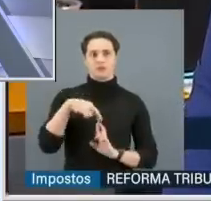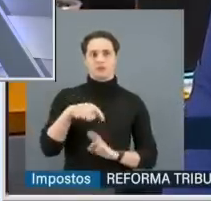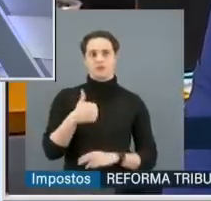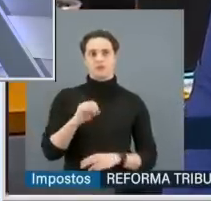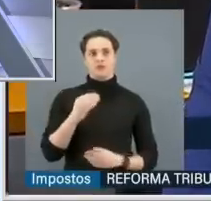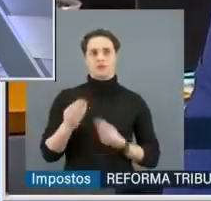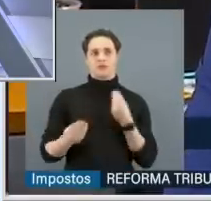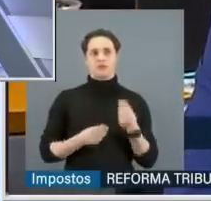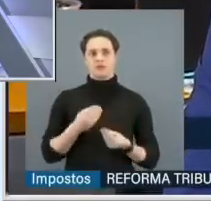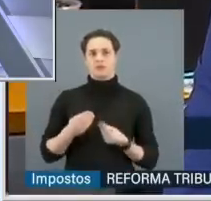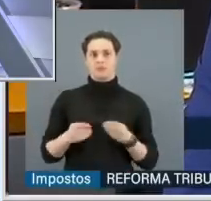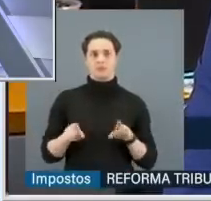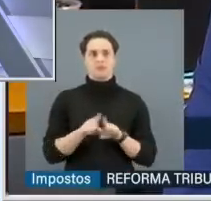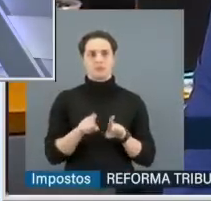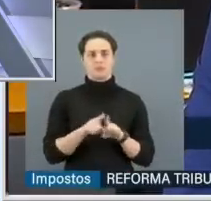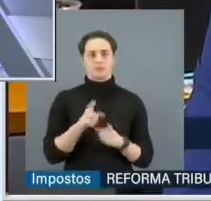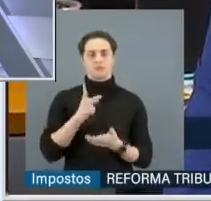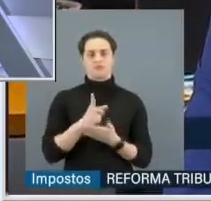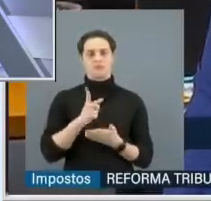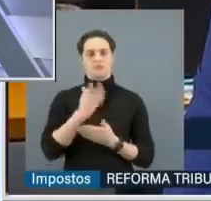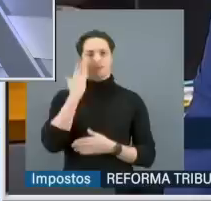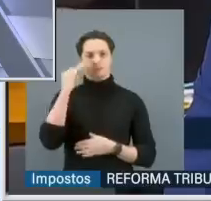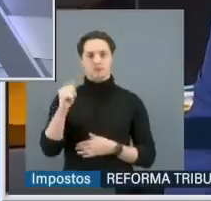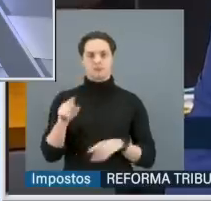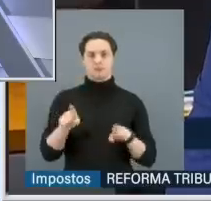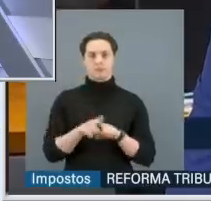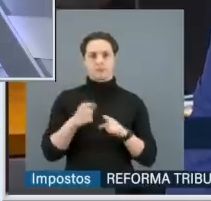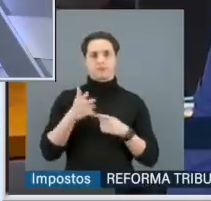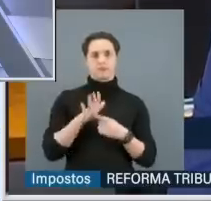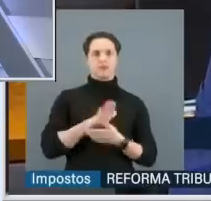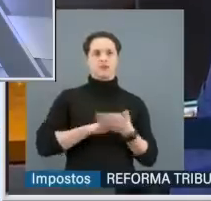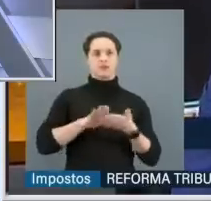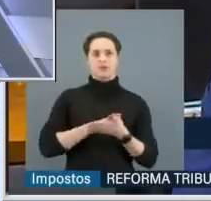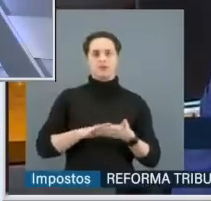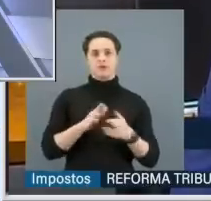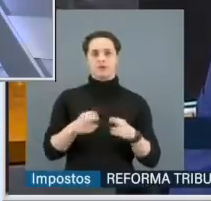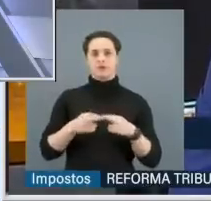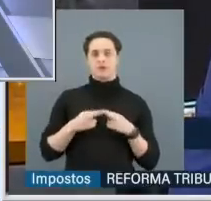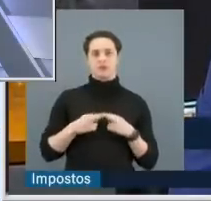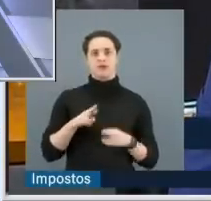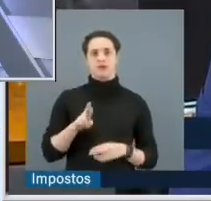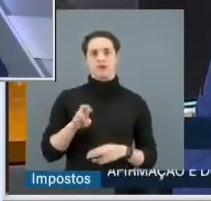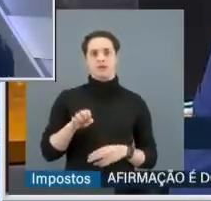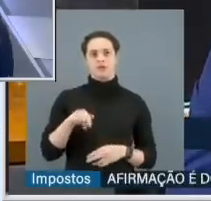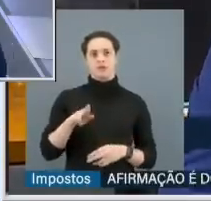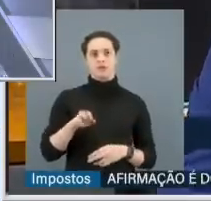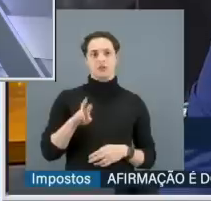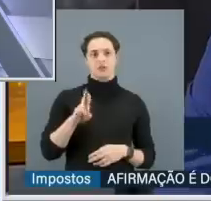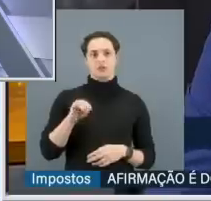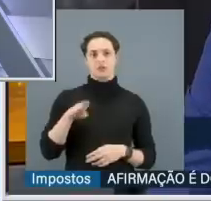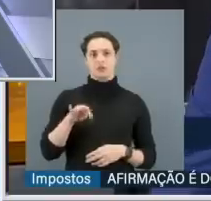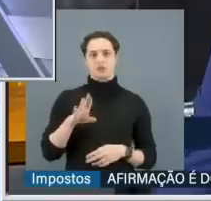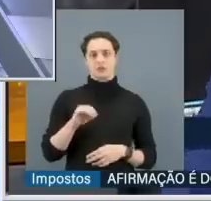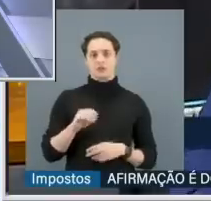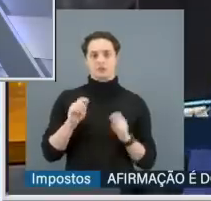Veja, um deputado do PSOL, que também falou no meio da tarde, eu não me recordo o nome dele, ele